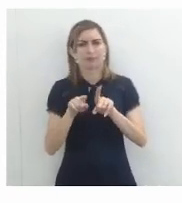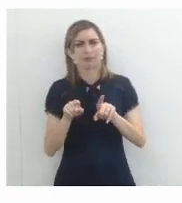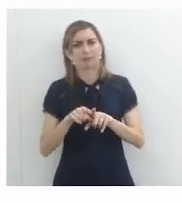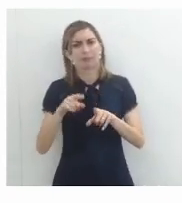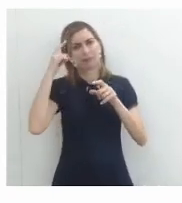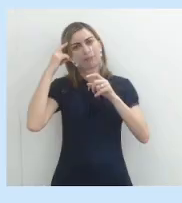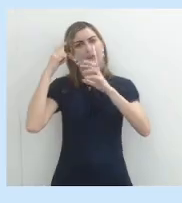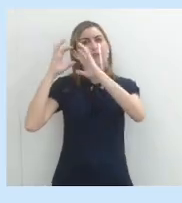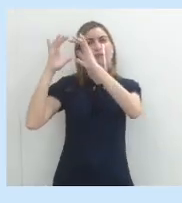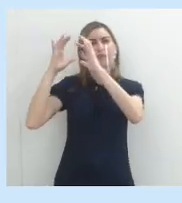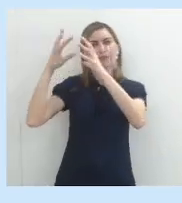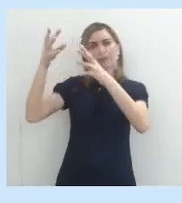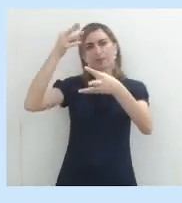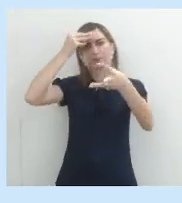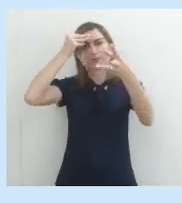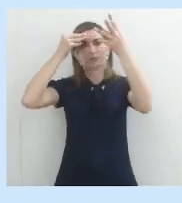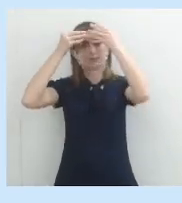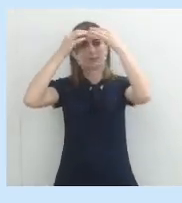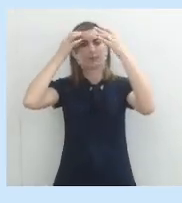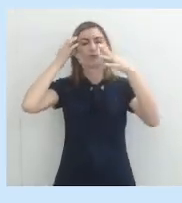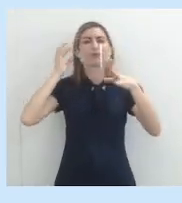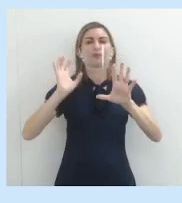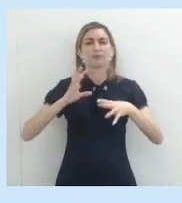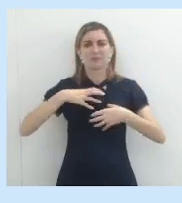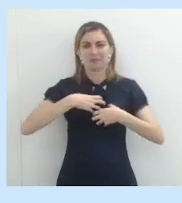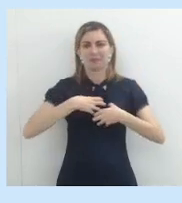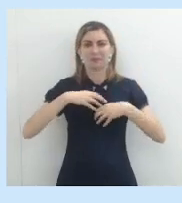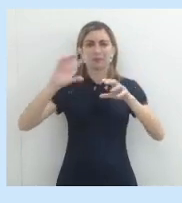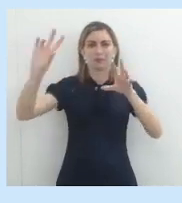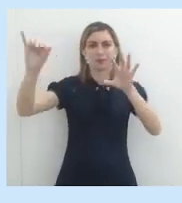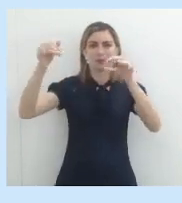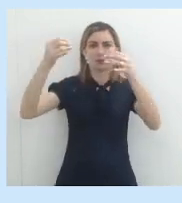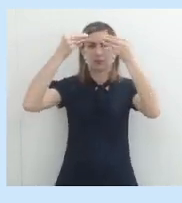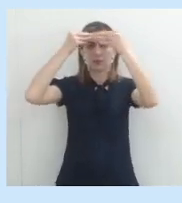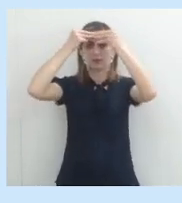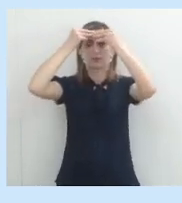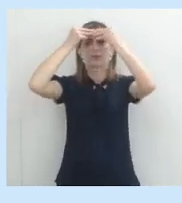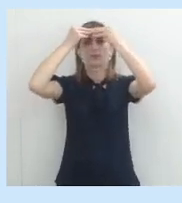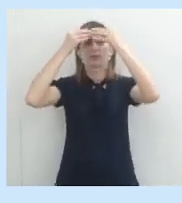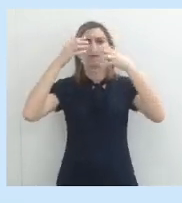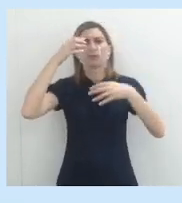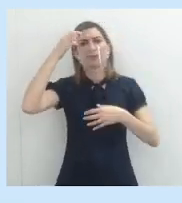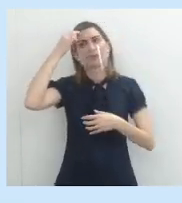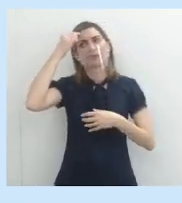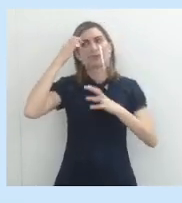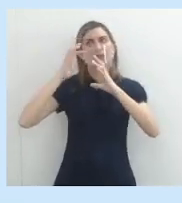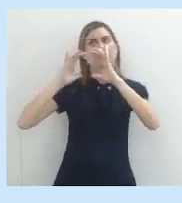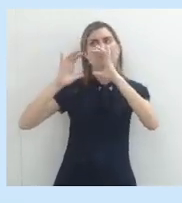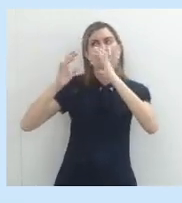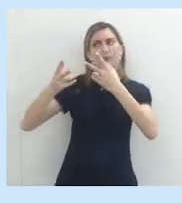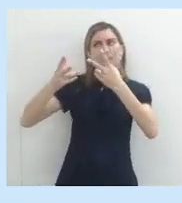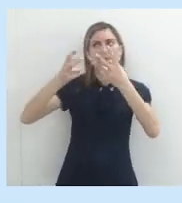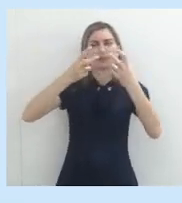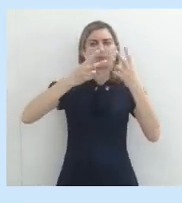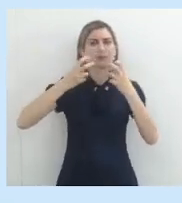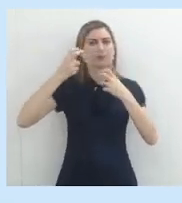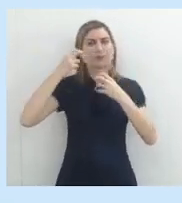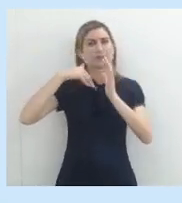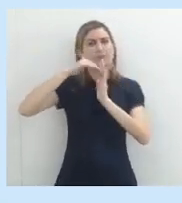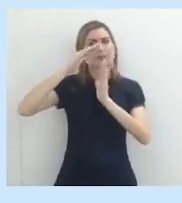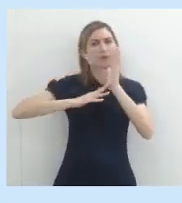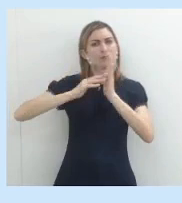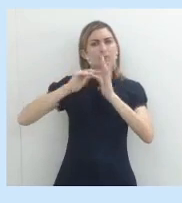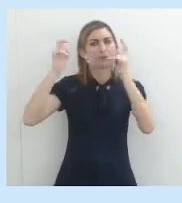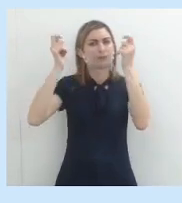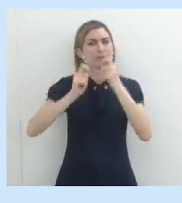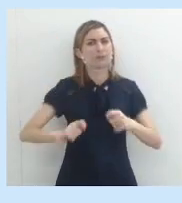humano. Então, nossos sentidos eles vão sentir, né, eles vão perceber, né, a pintura, a